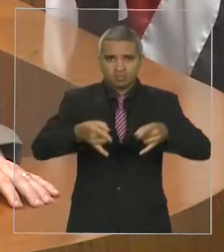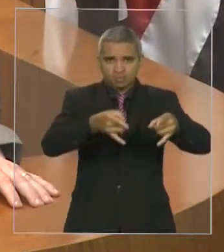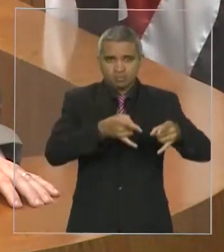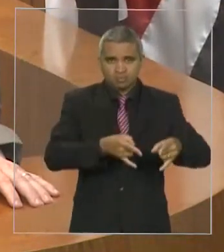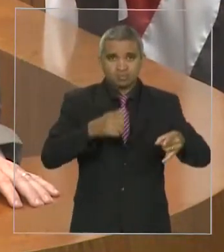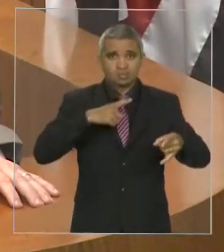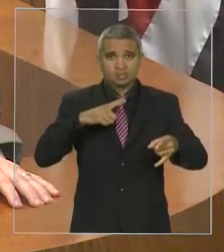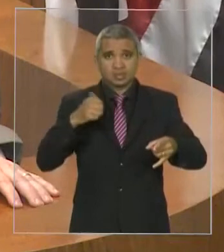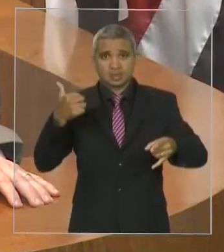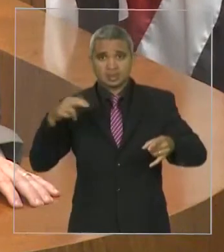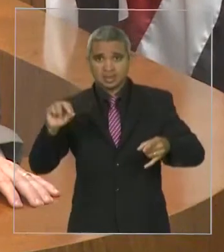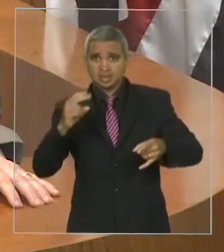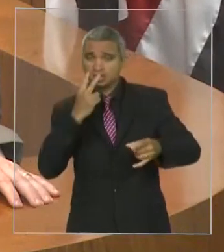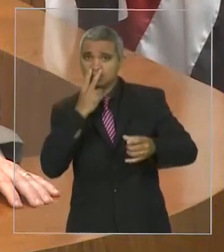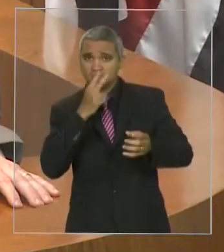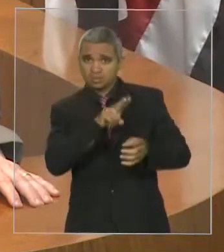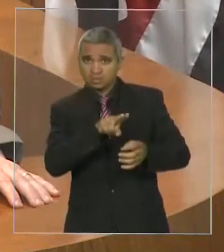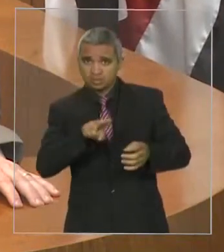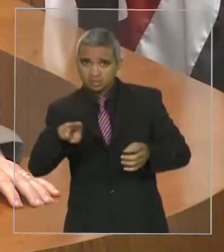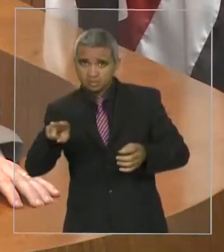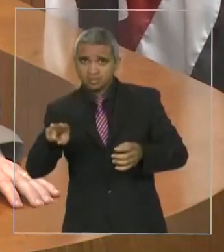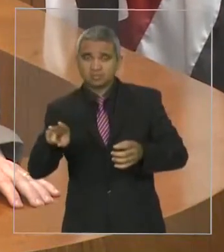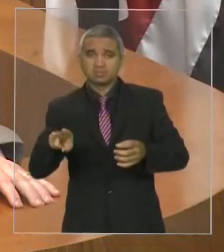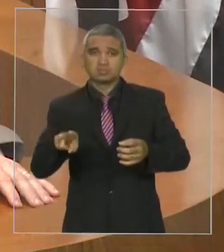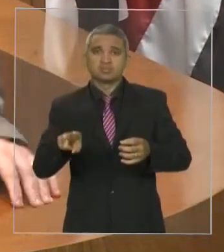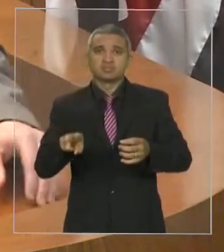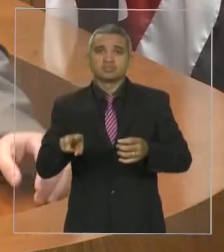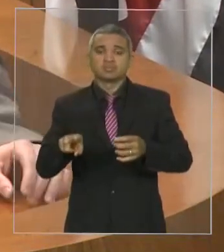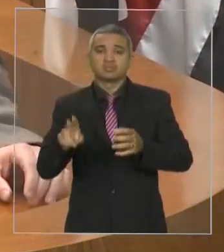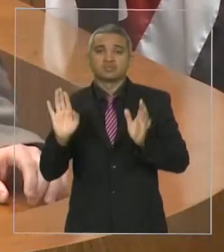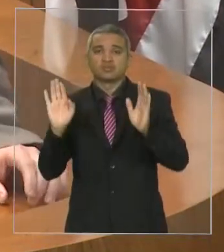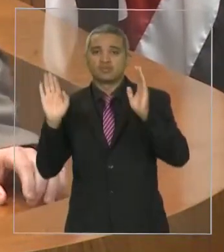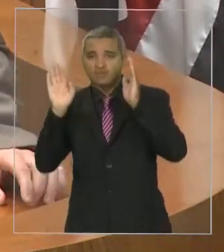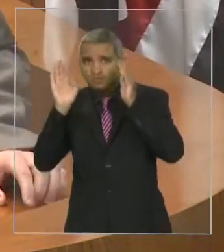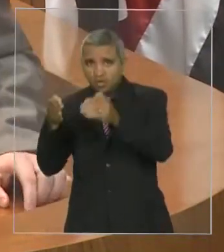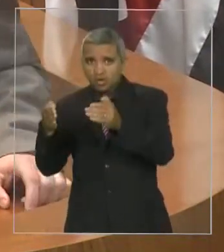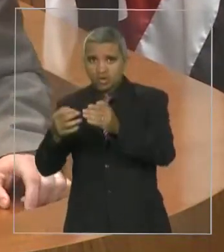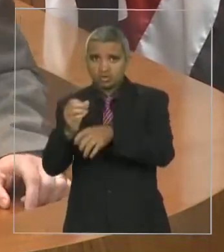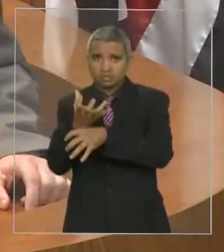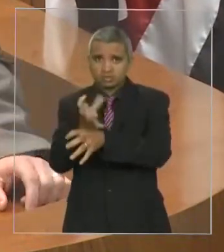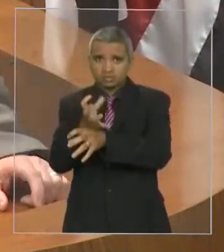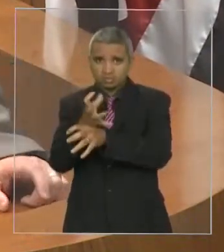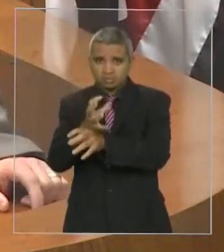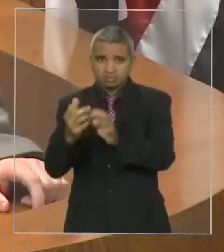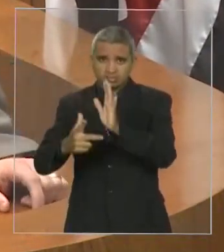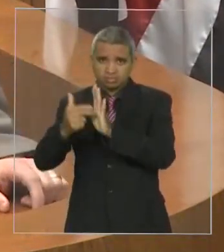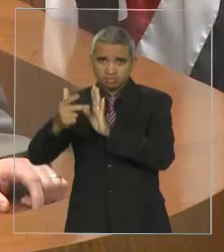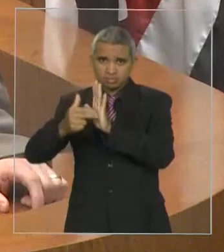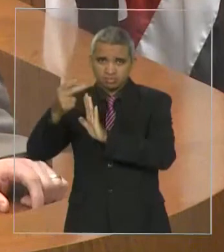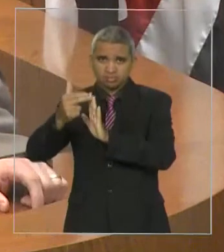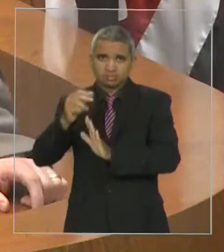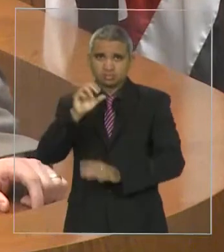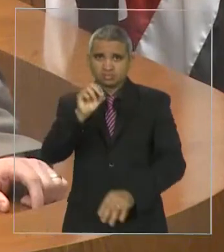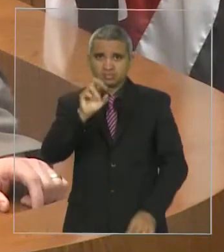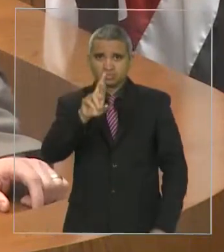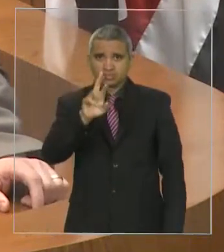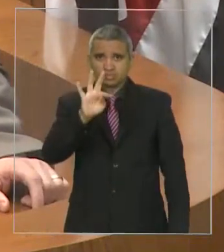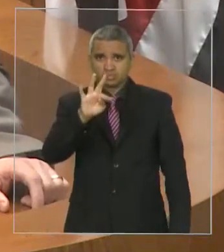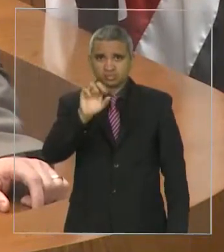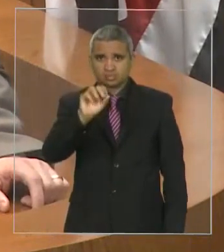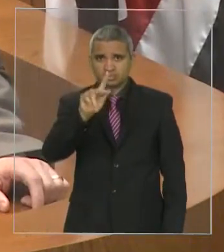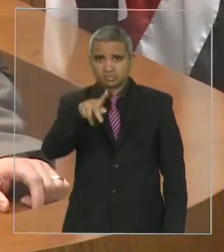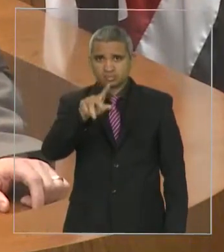UTI especializados em ortopedia e traumatologia para servir ao povo do Maranhão. A